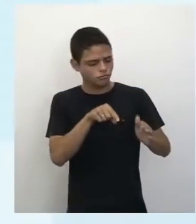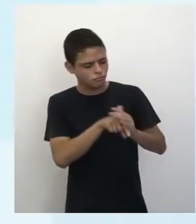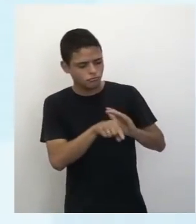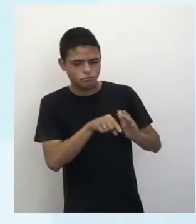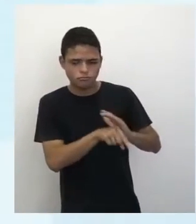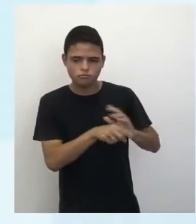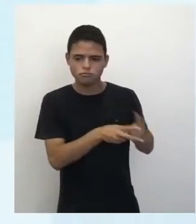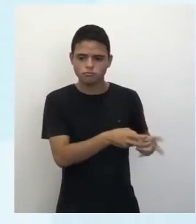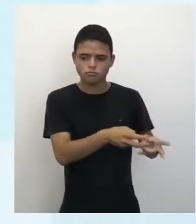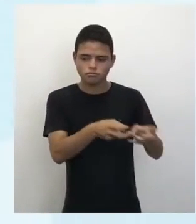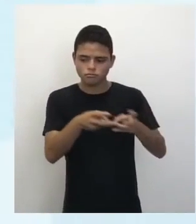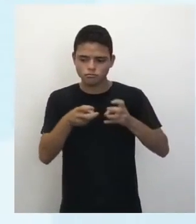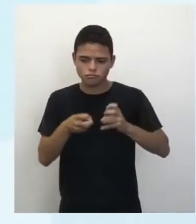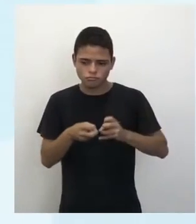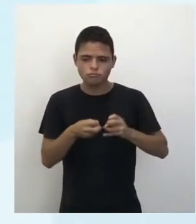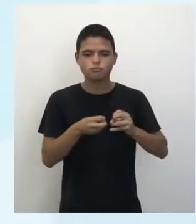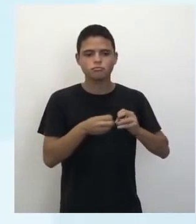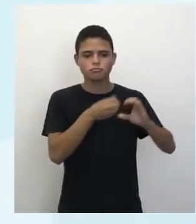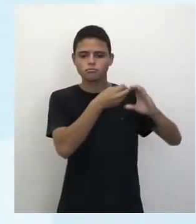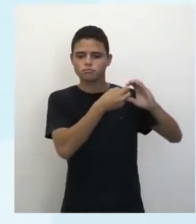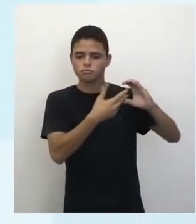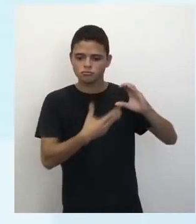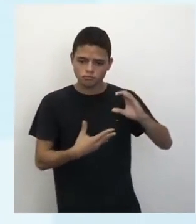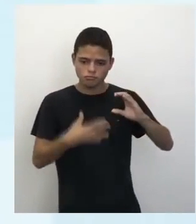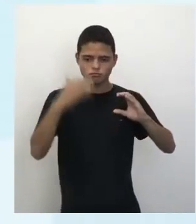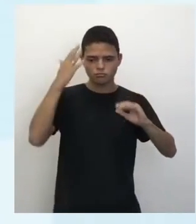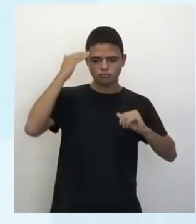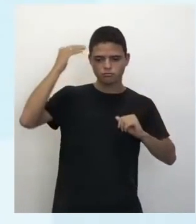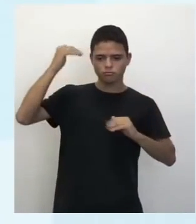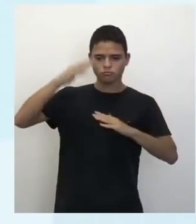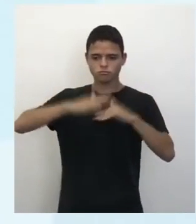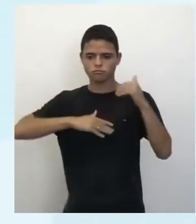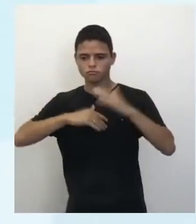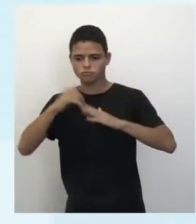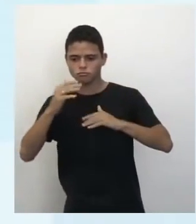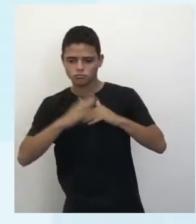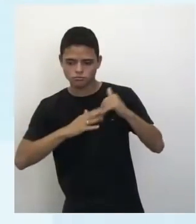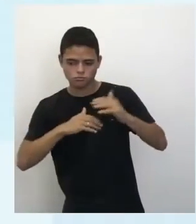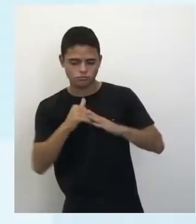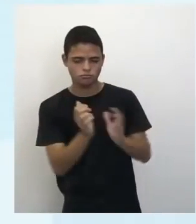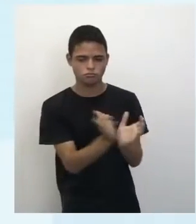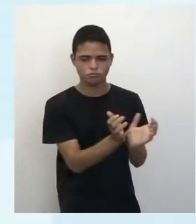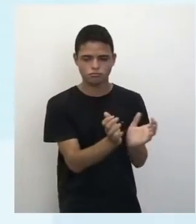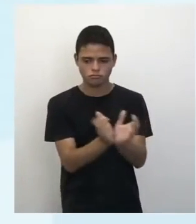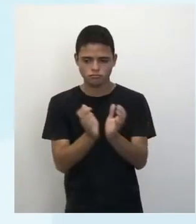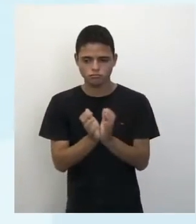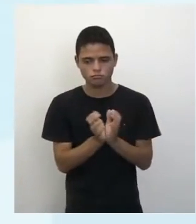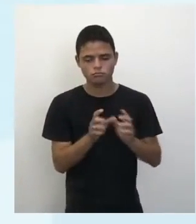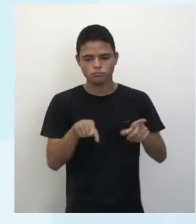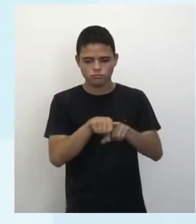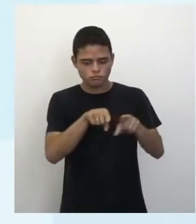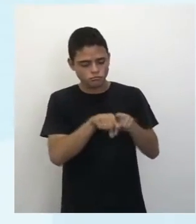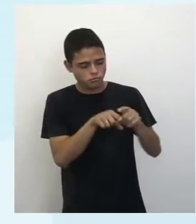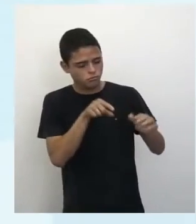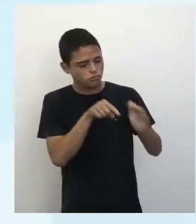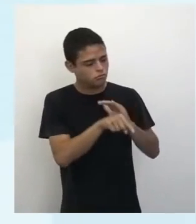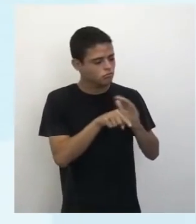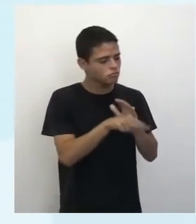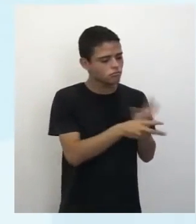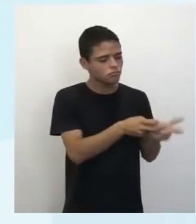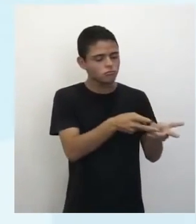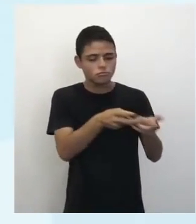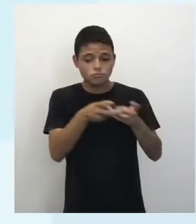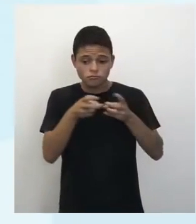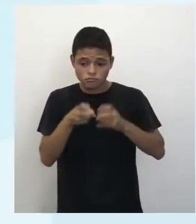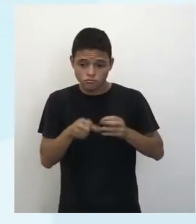aspectos relativos aos saberes e técnicas desses povos e analisar as primeiras interações